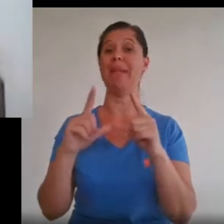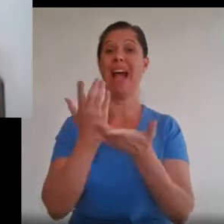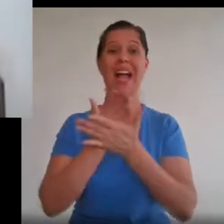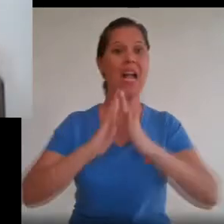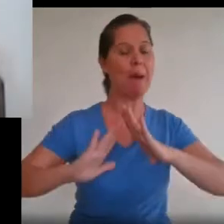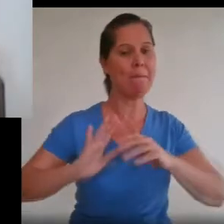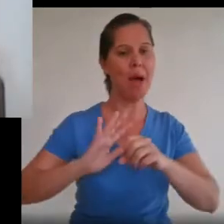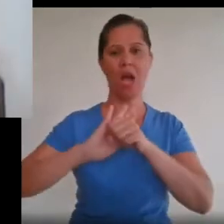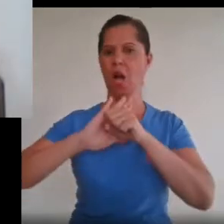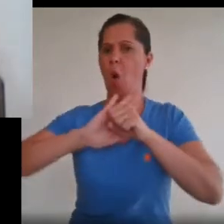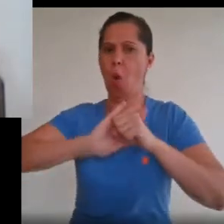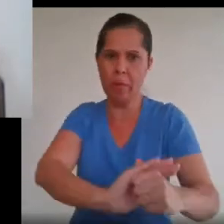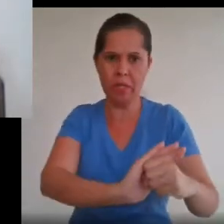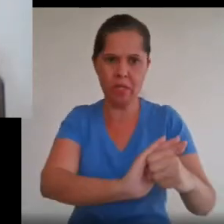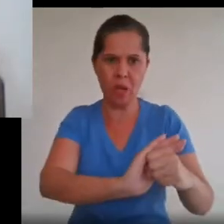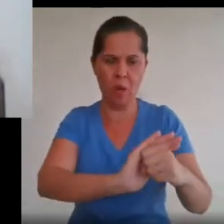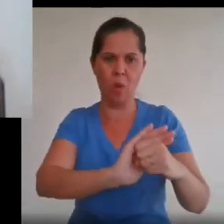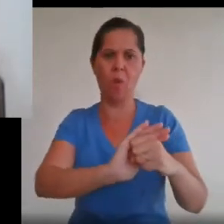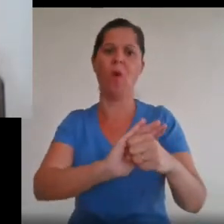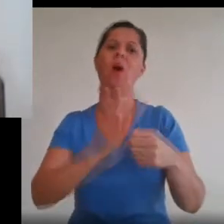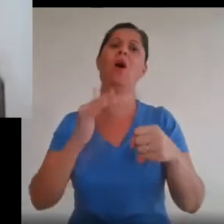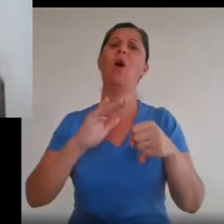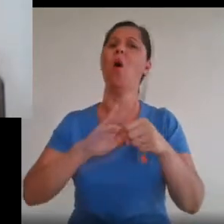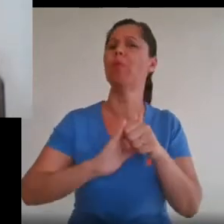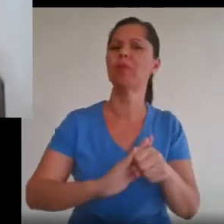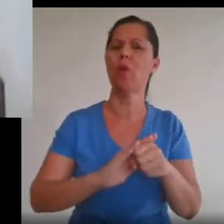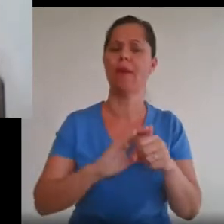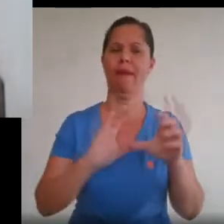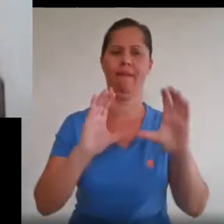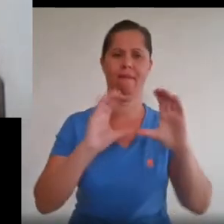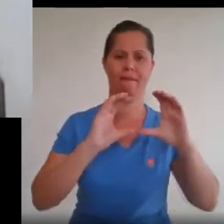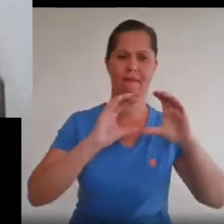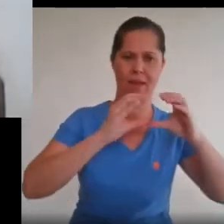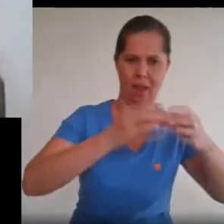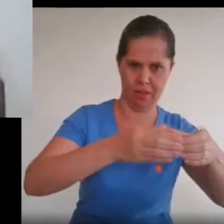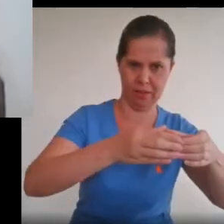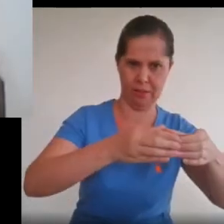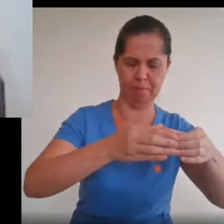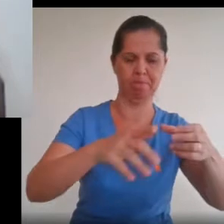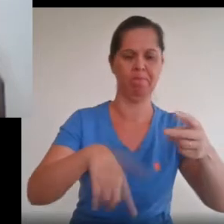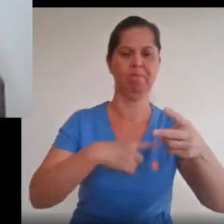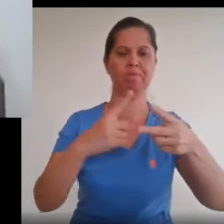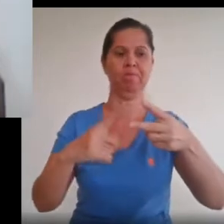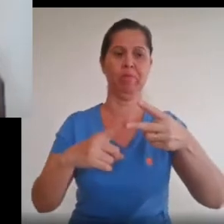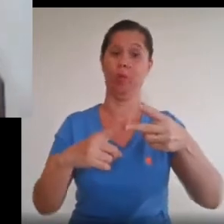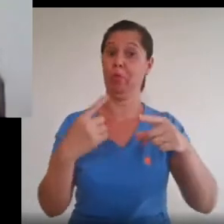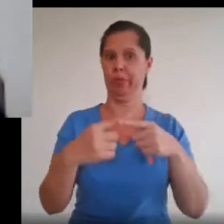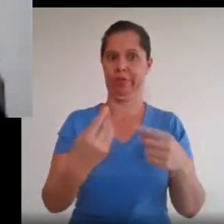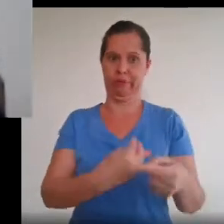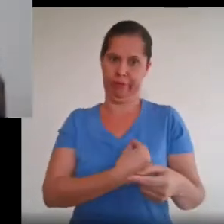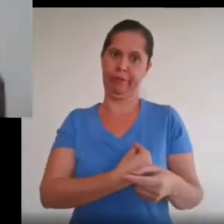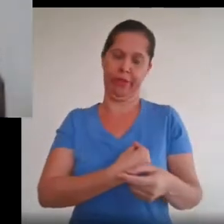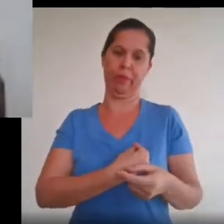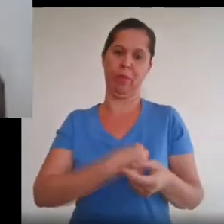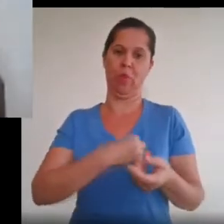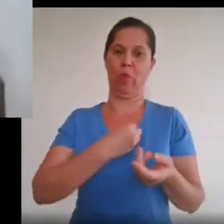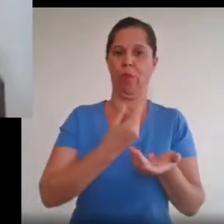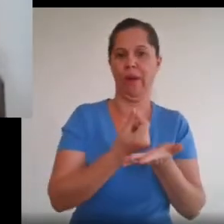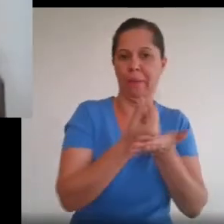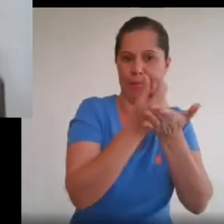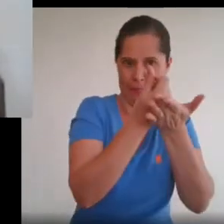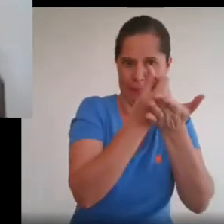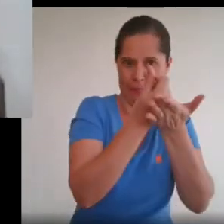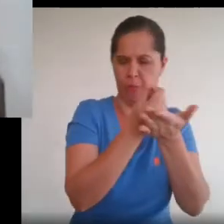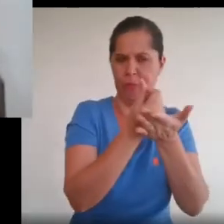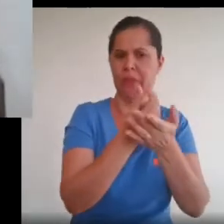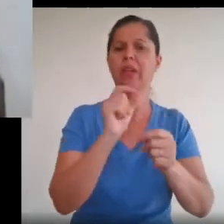opressões, que é a opressão de classe, né? Estamos no capitalismo. E